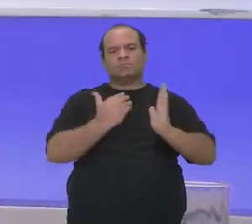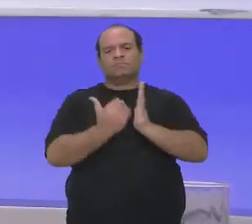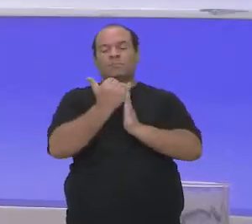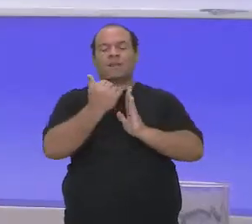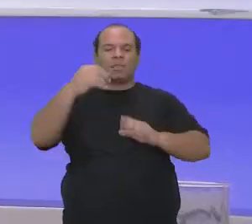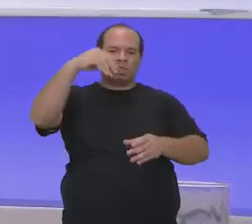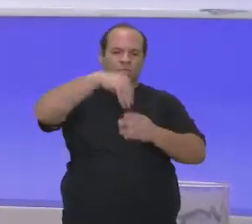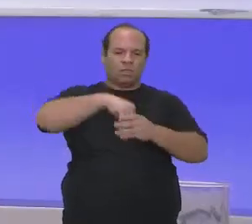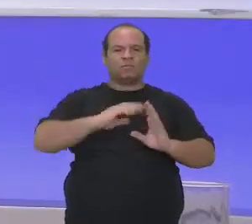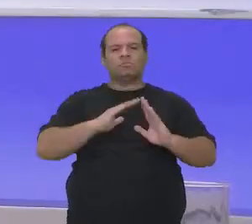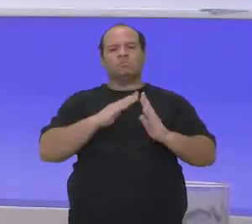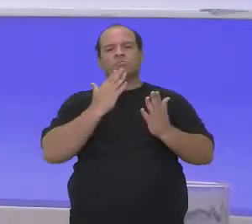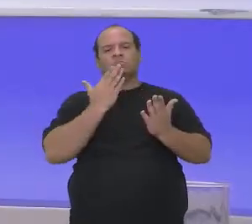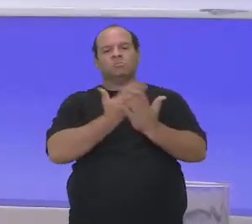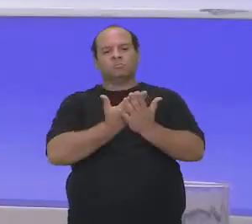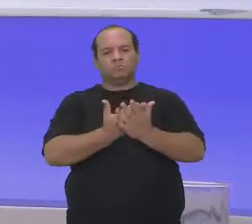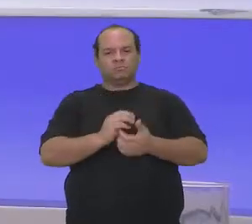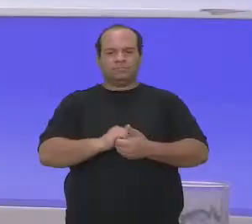de aula.